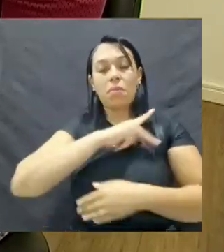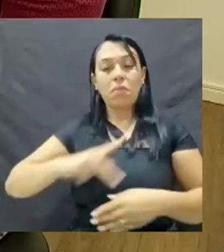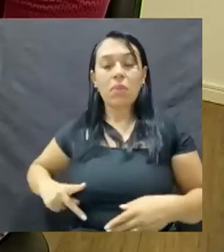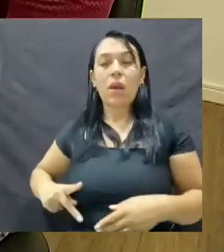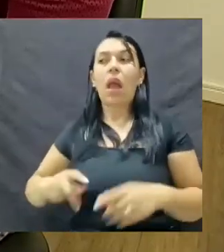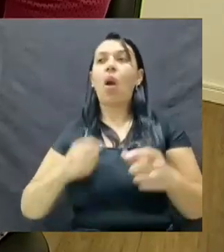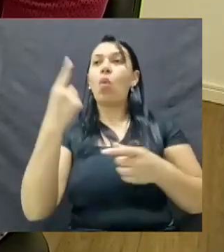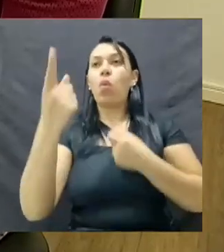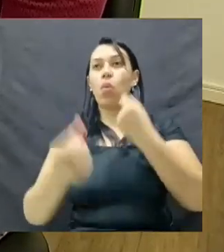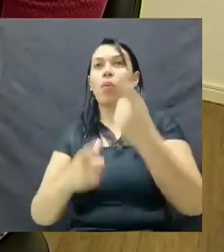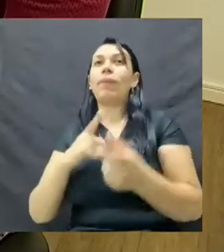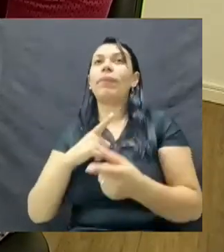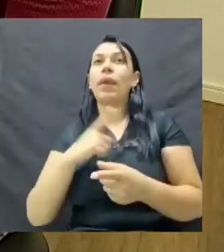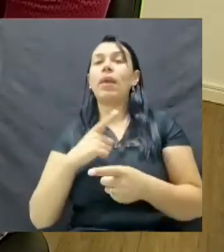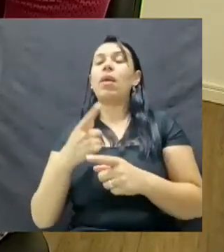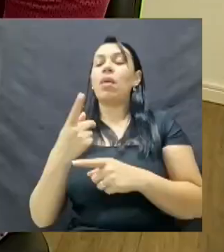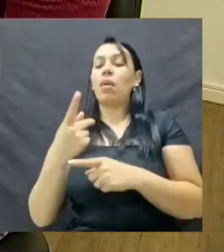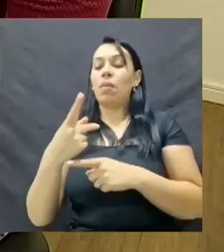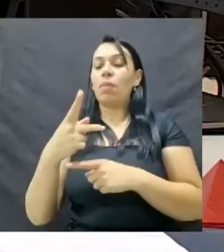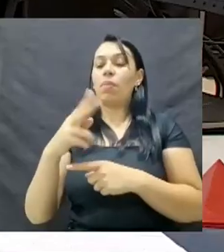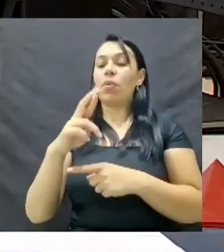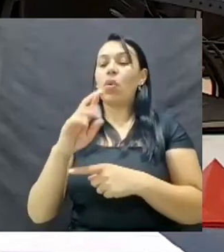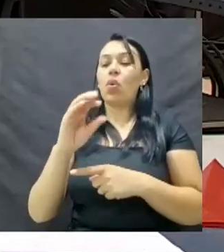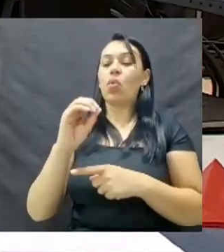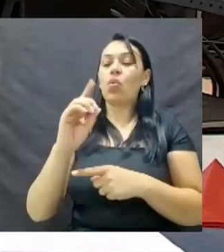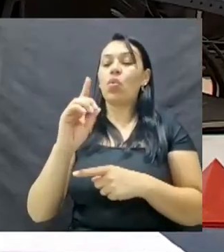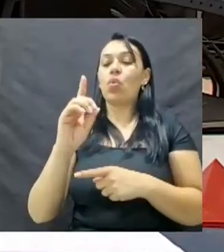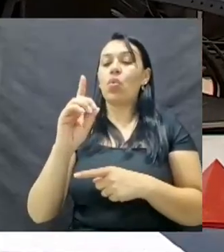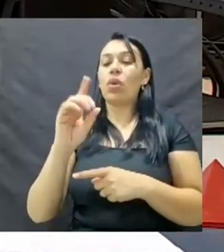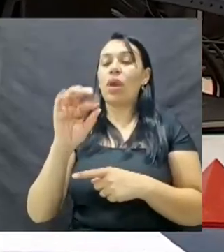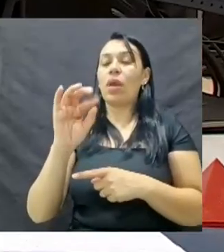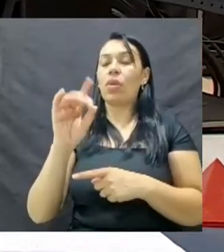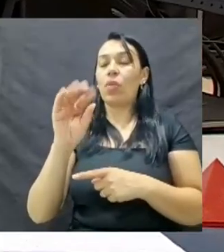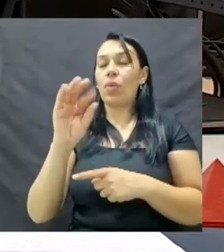Procuradoria, Controladoria Geral, Escola do Legislativo de Campinas,